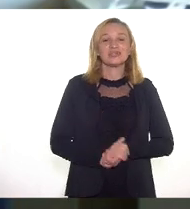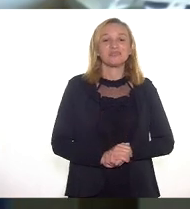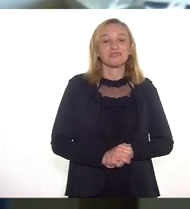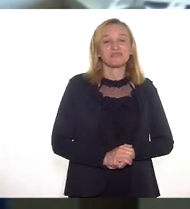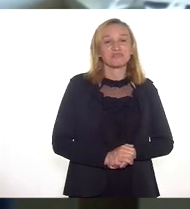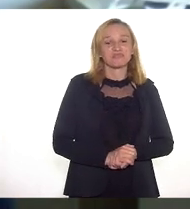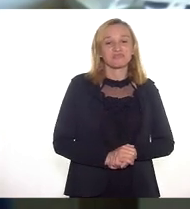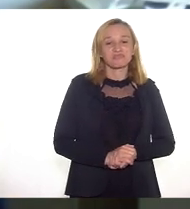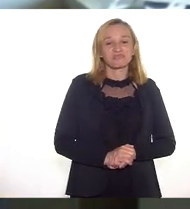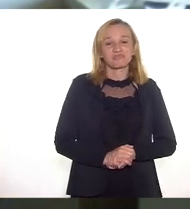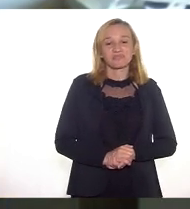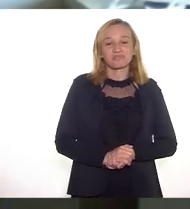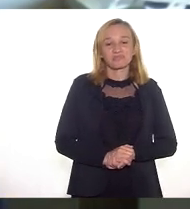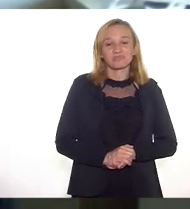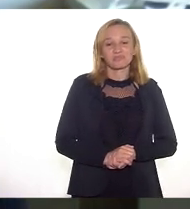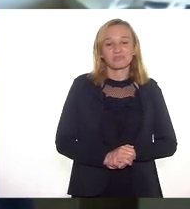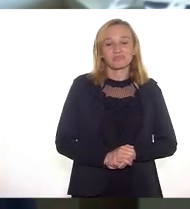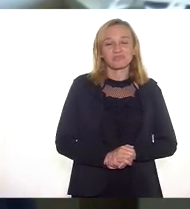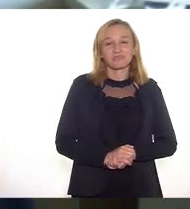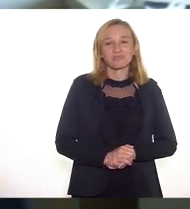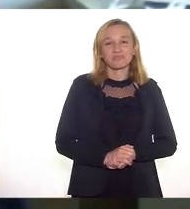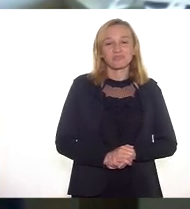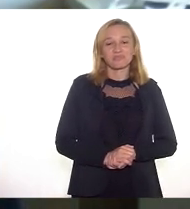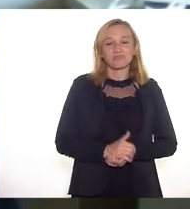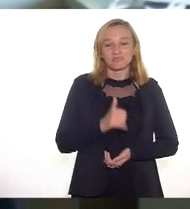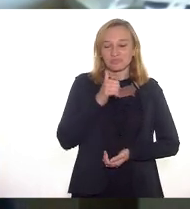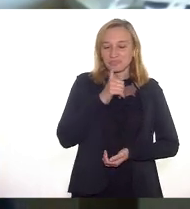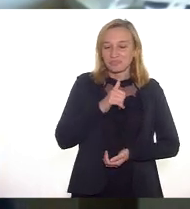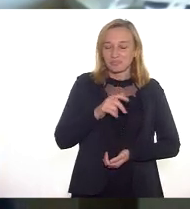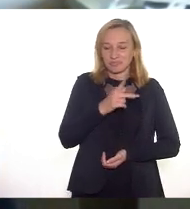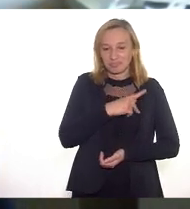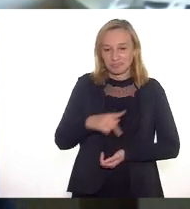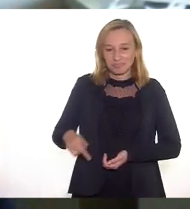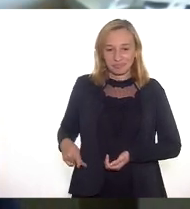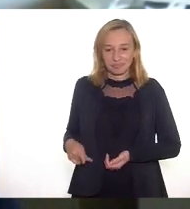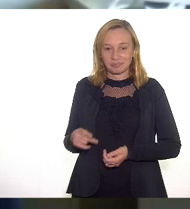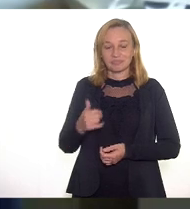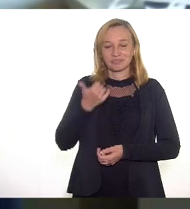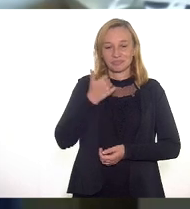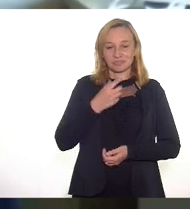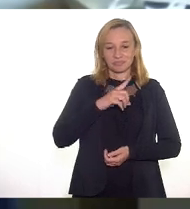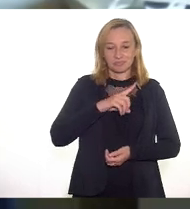Vossa Excelência, deputada Marta Rocha, fechou